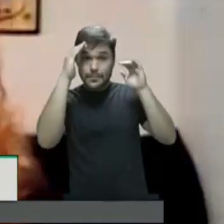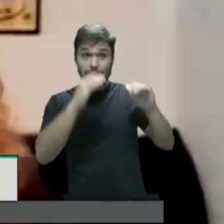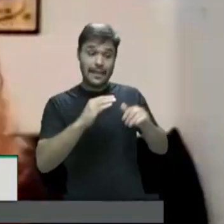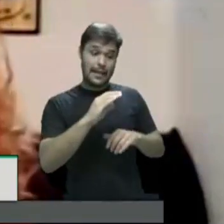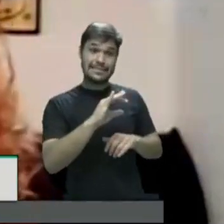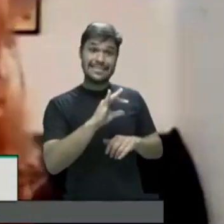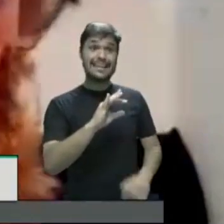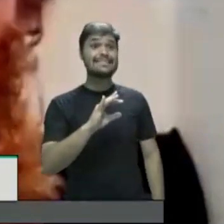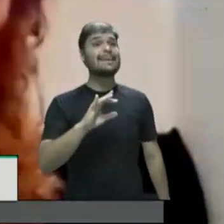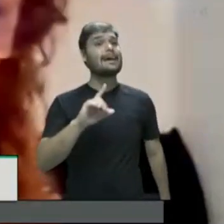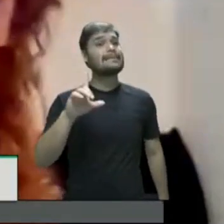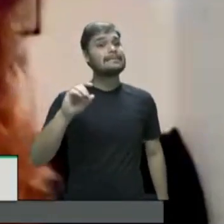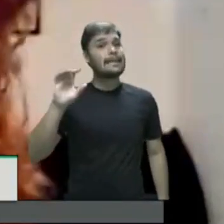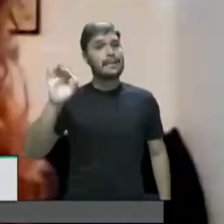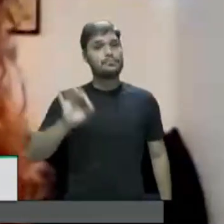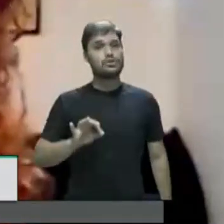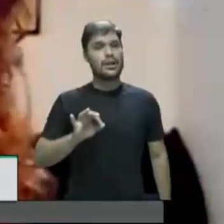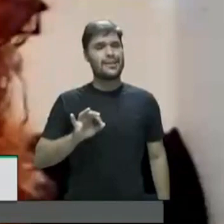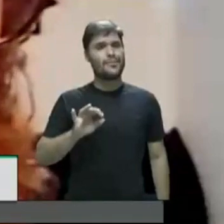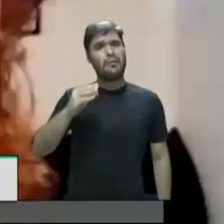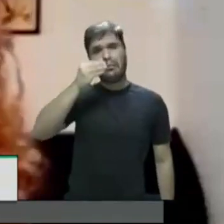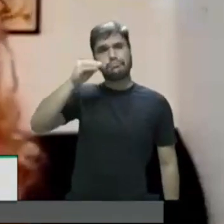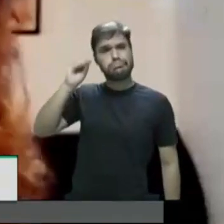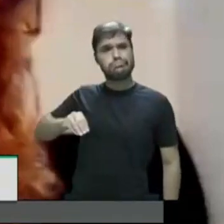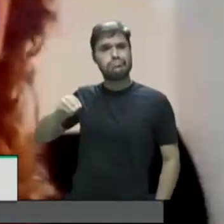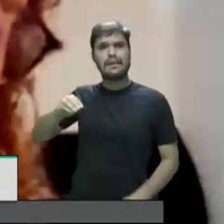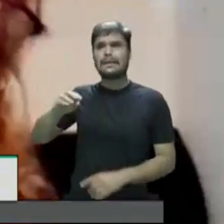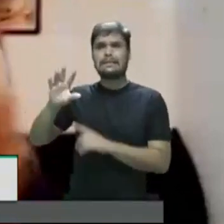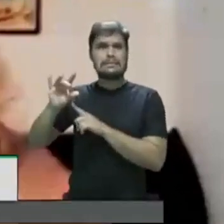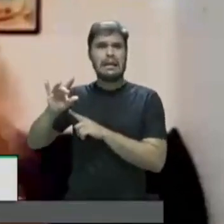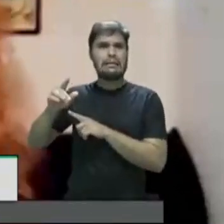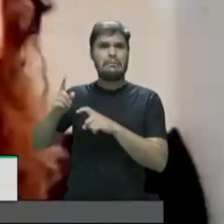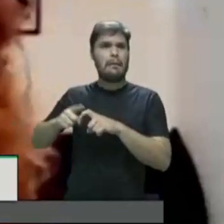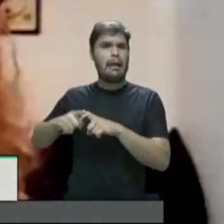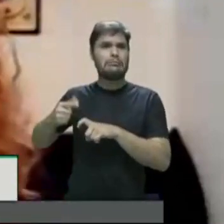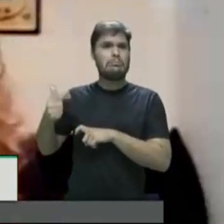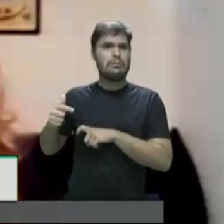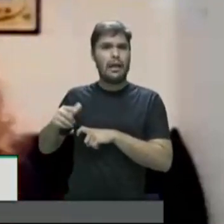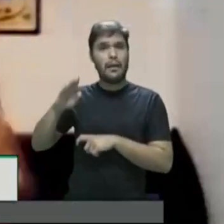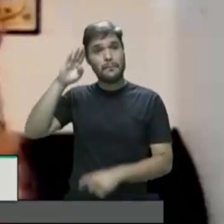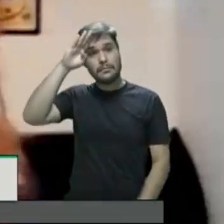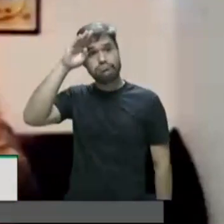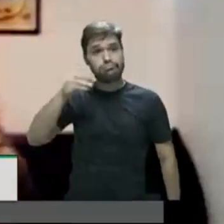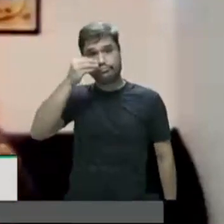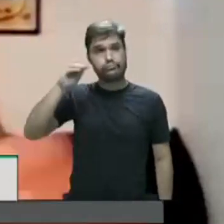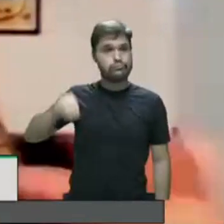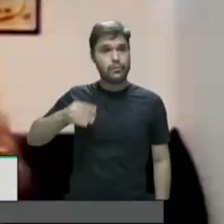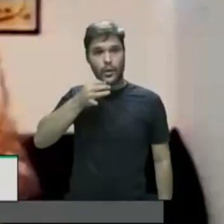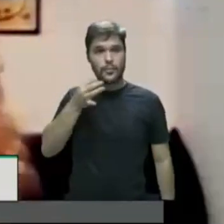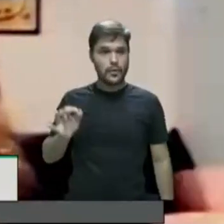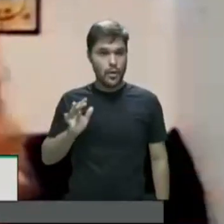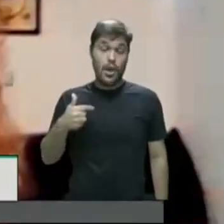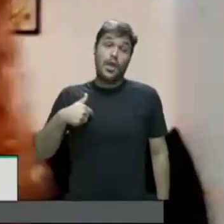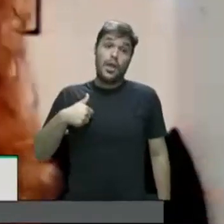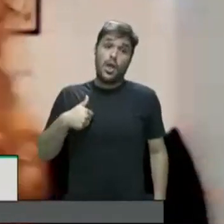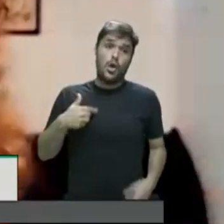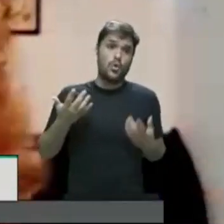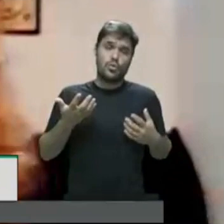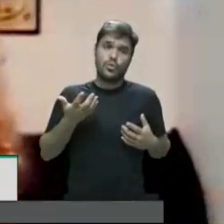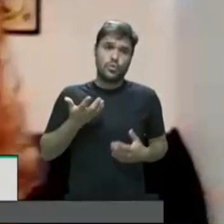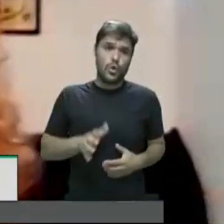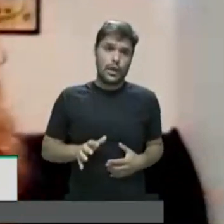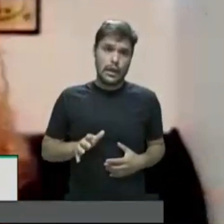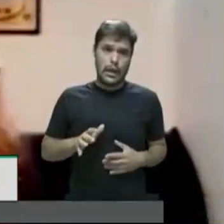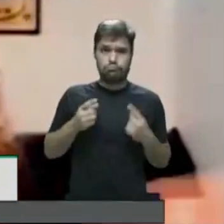risca e não seguir a orientação anticientífica de quem não é médico, que é o presidente da República. Eu não estou querendo lhe incompatibilizar